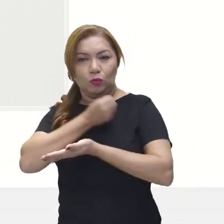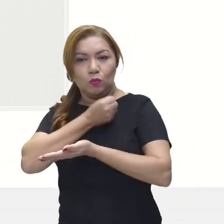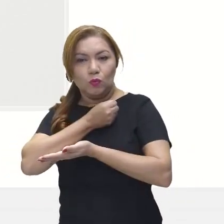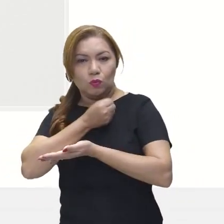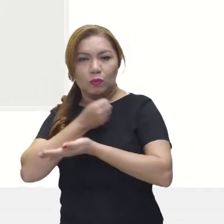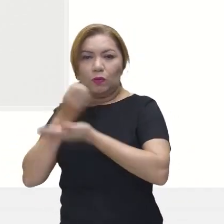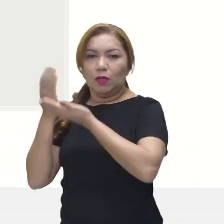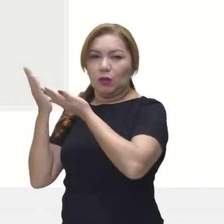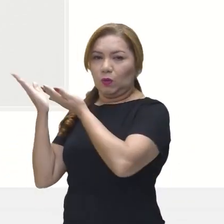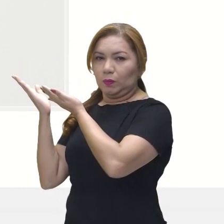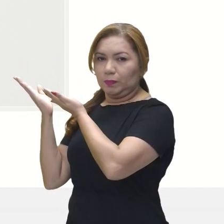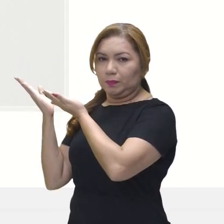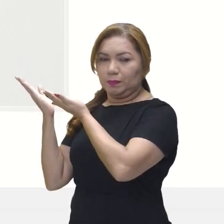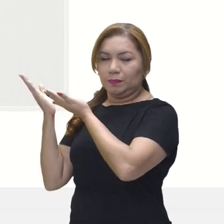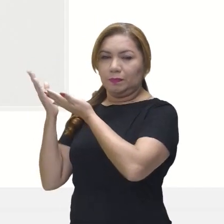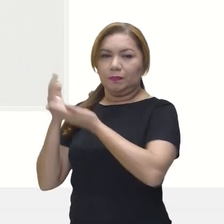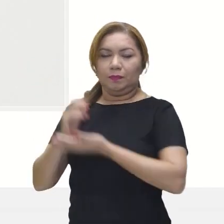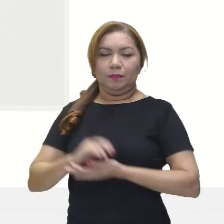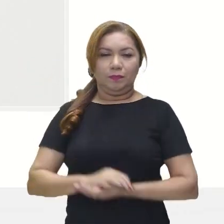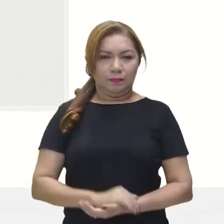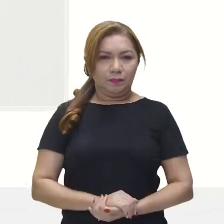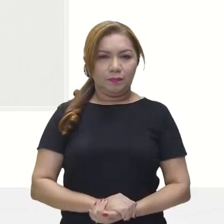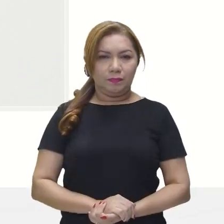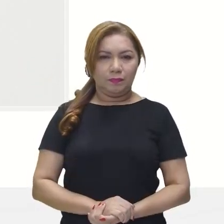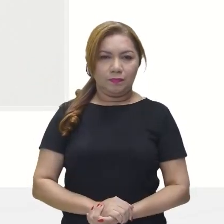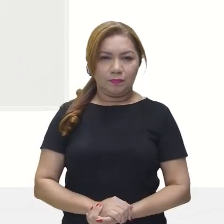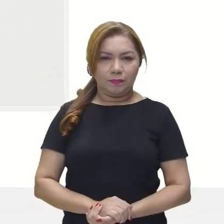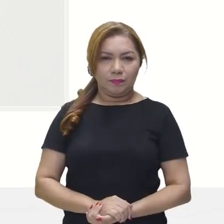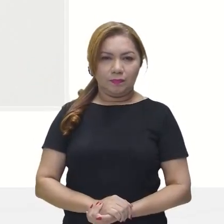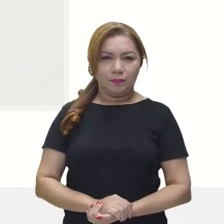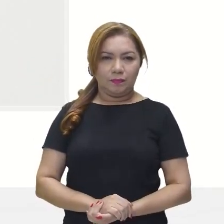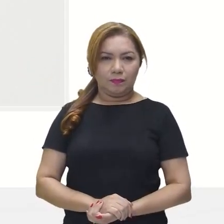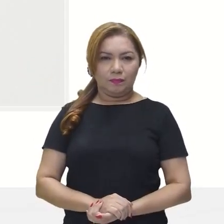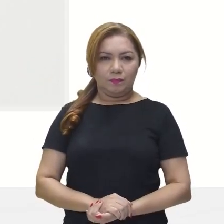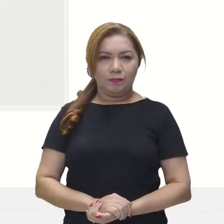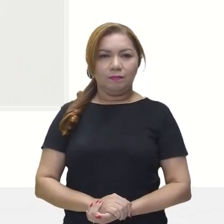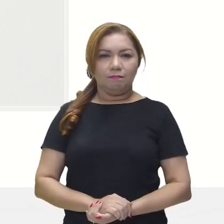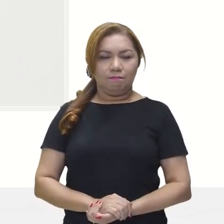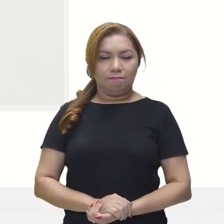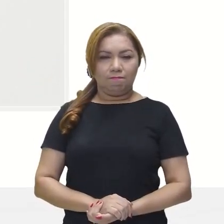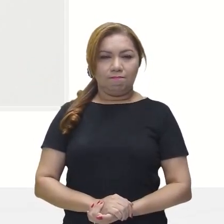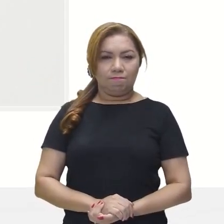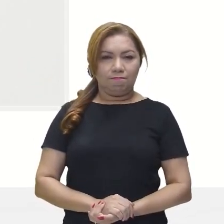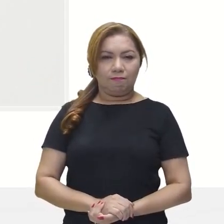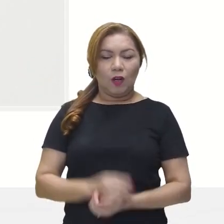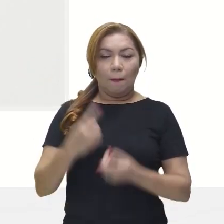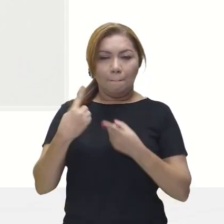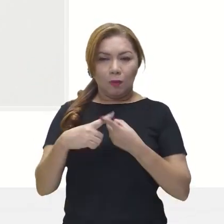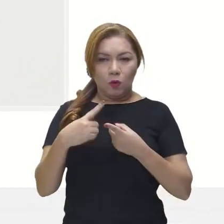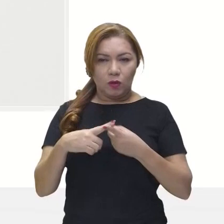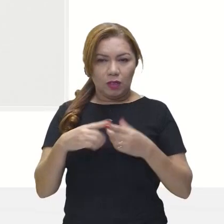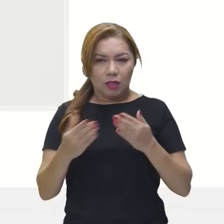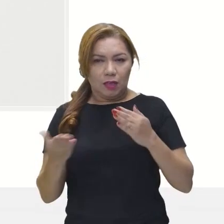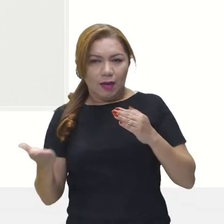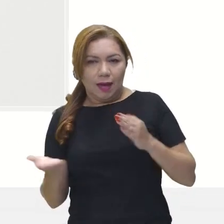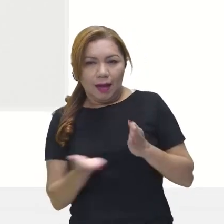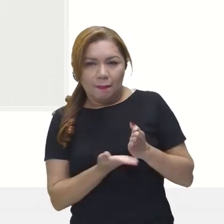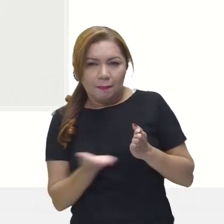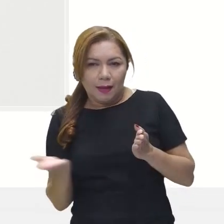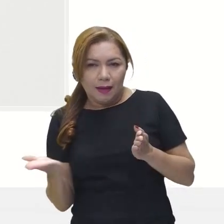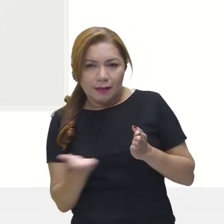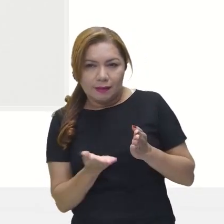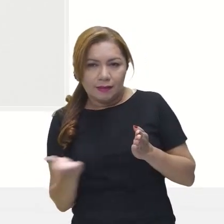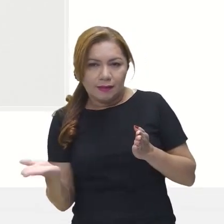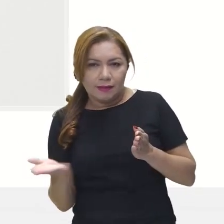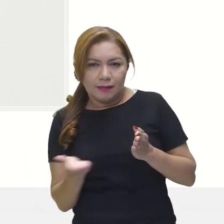20 metros. 20 metros aqui, ó. Certo? Porque eu tenho a base de 60, lá em cima eu